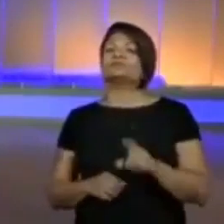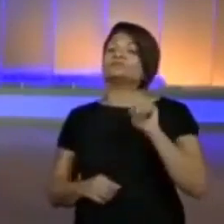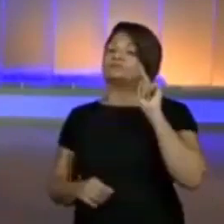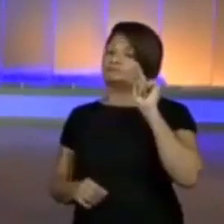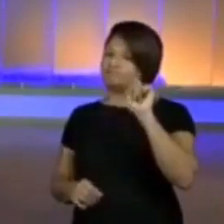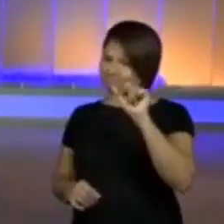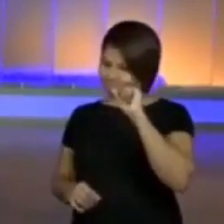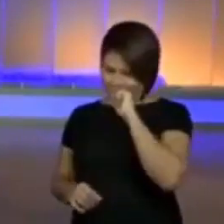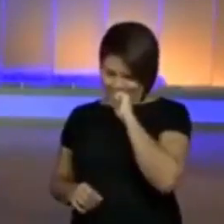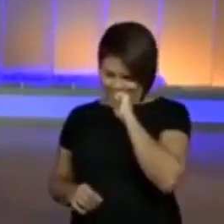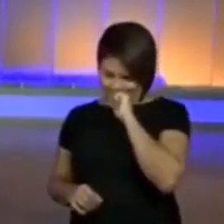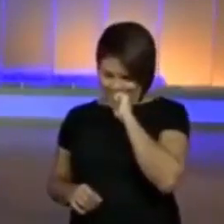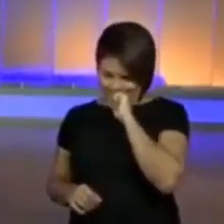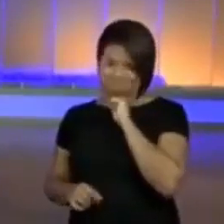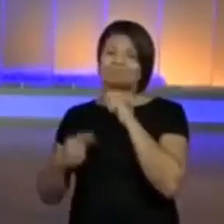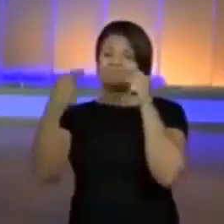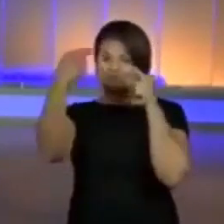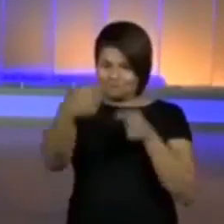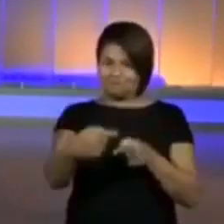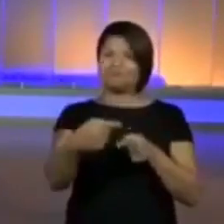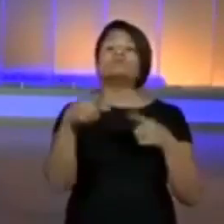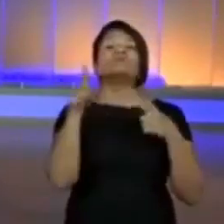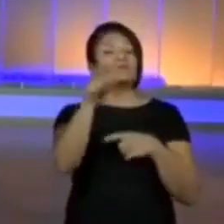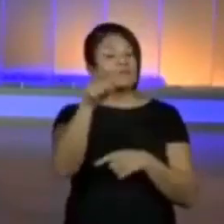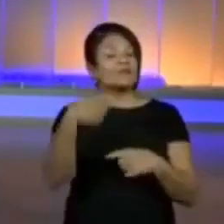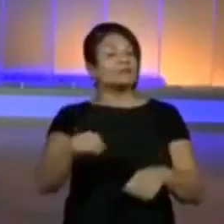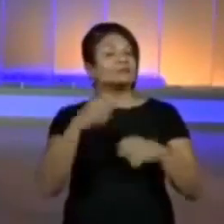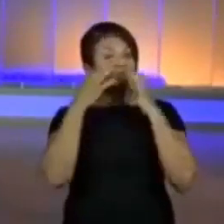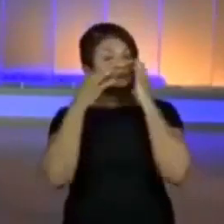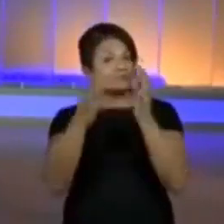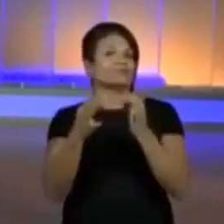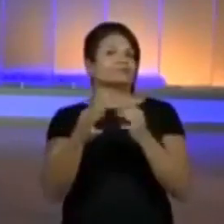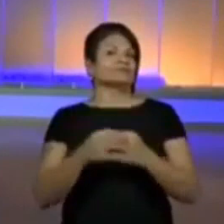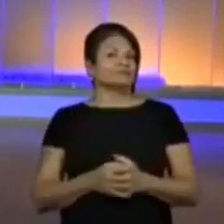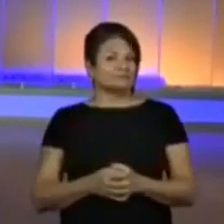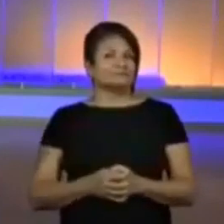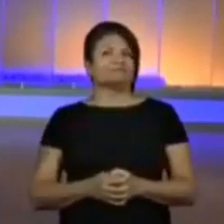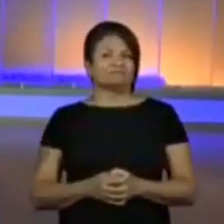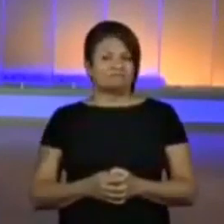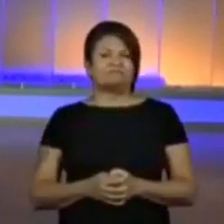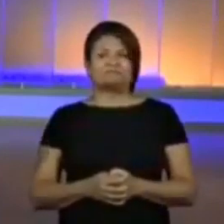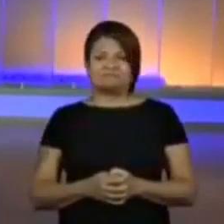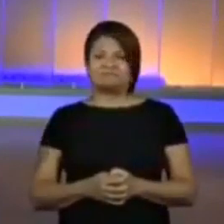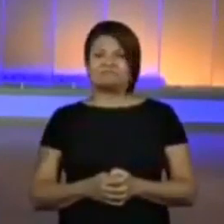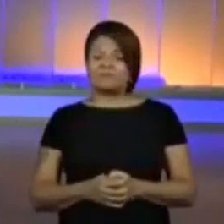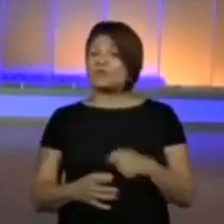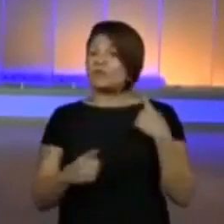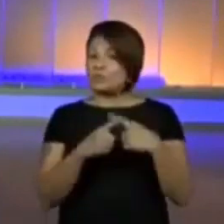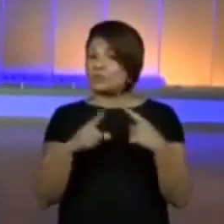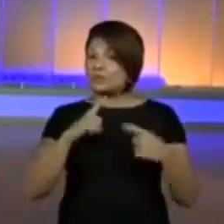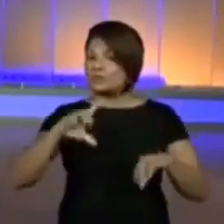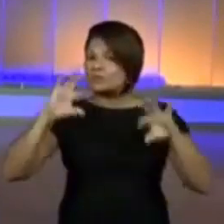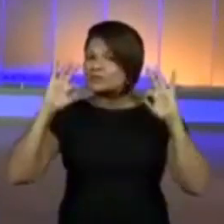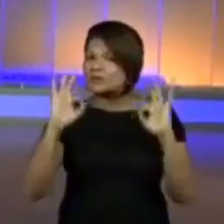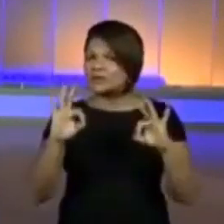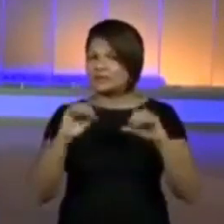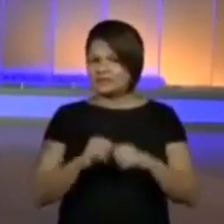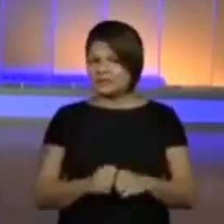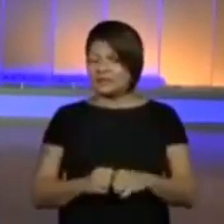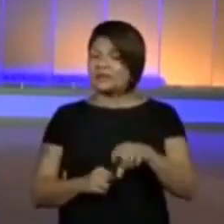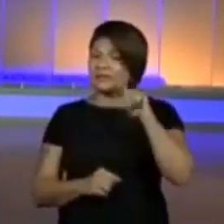Esse desafio, eu quero que agora vocês prestem muita atenção, que eu tenho certeza que